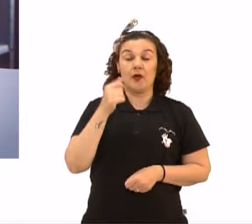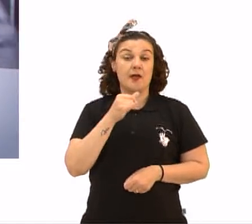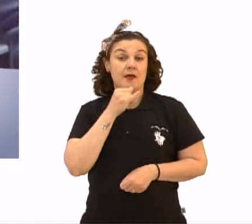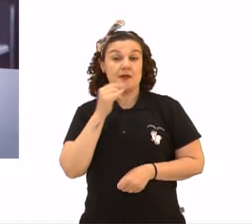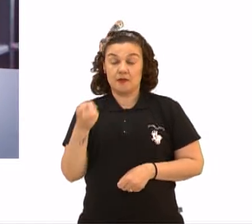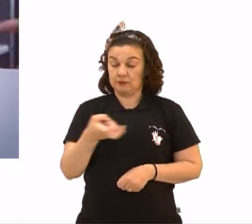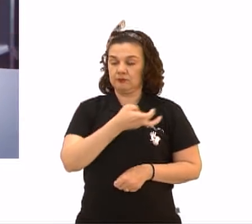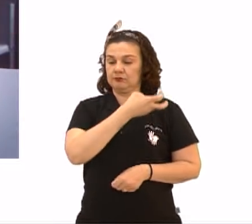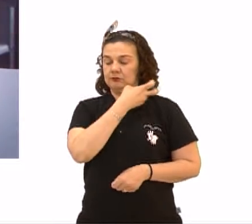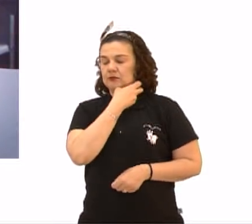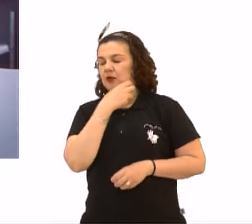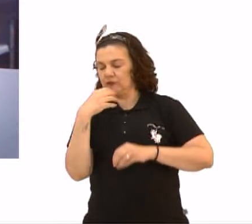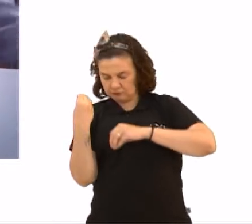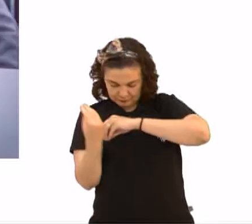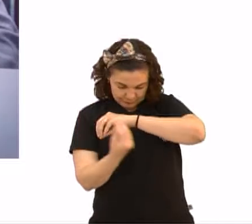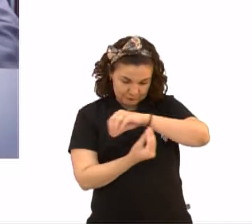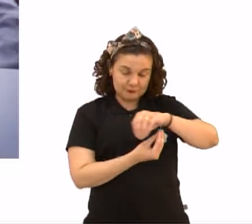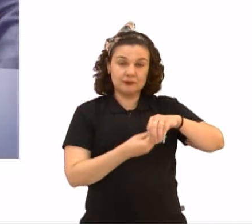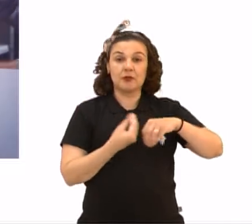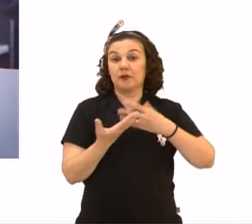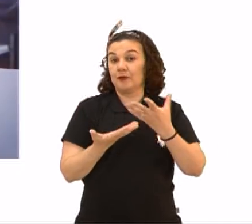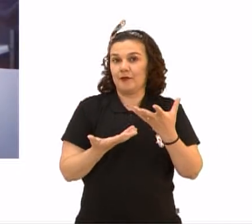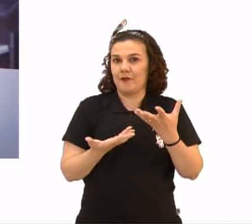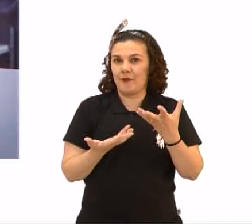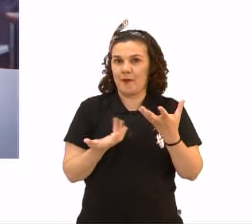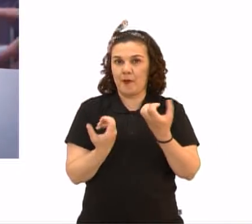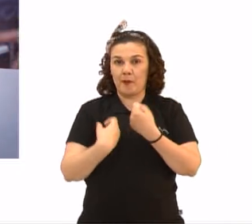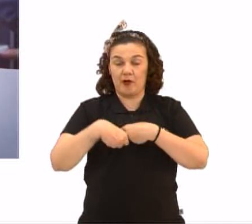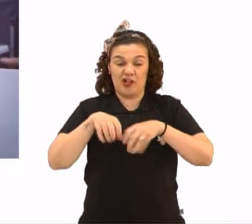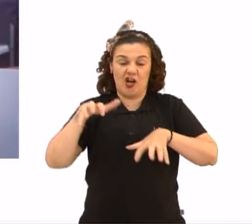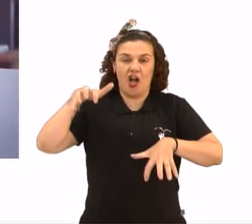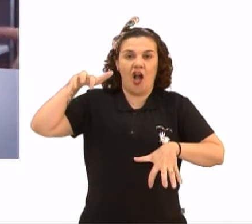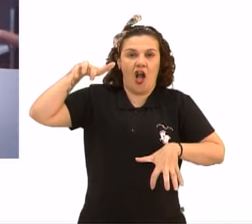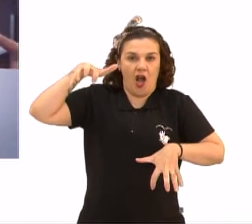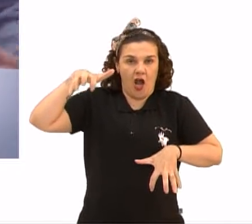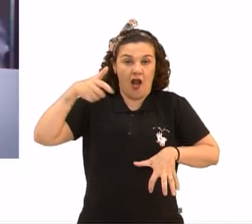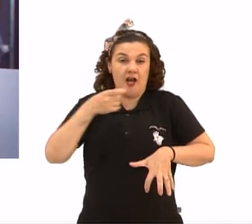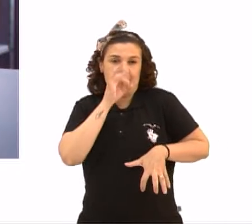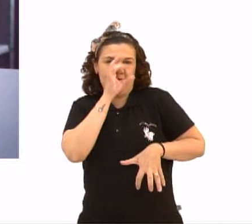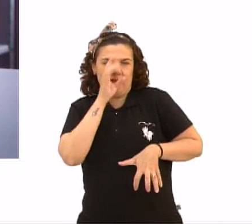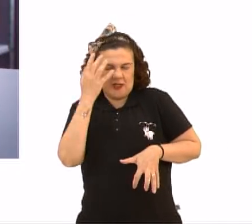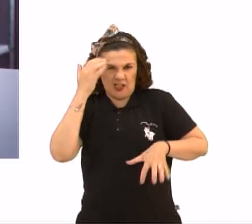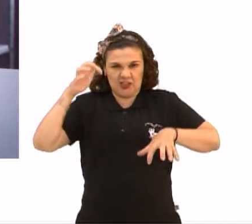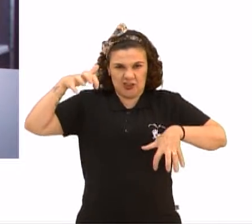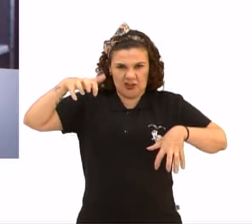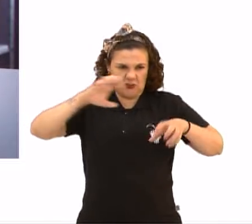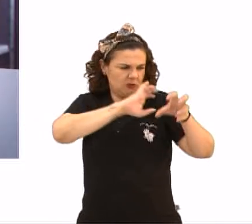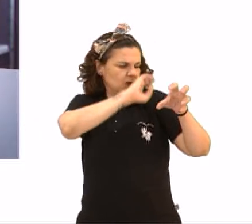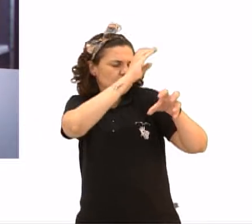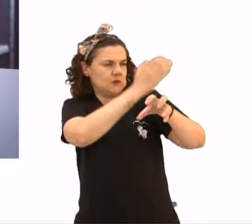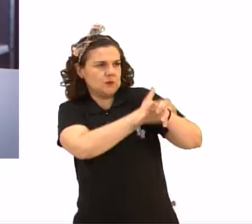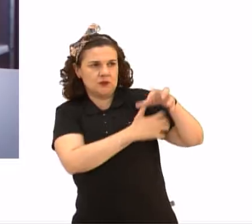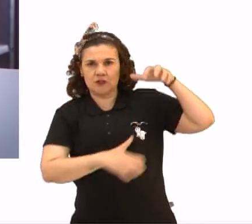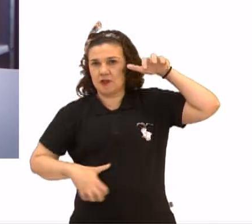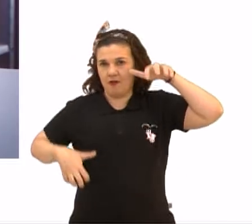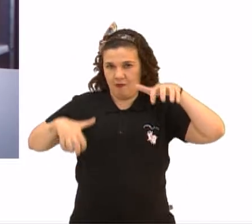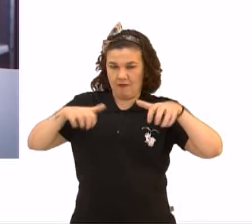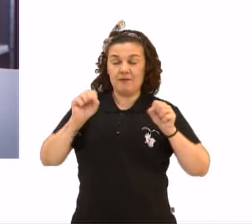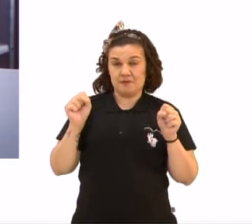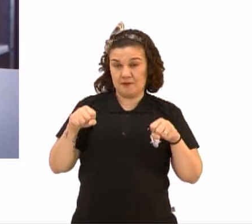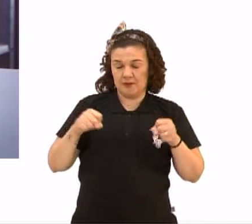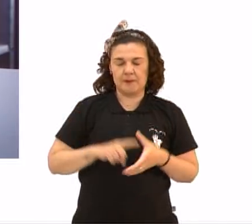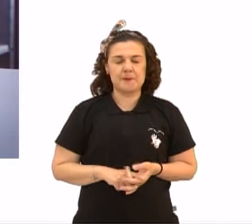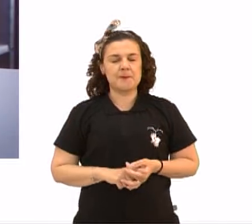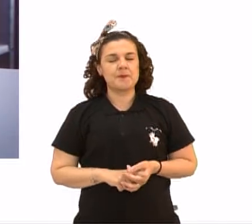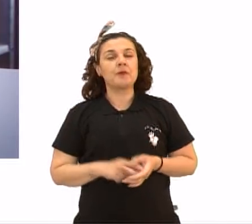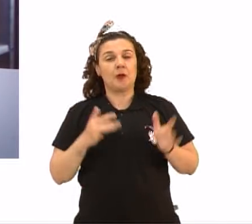lobisomem, ele vira vai ter. Como se fosse um incrível Hulk, assim, né? Um personagem super forte, né? Então ele